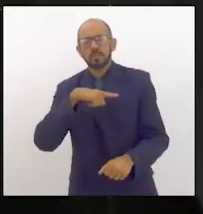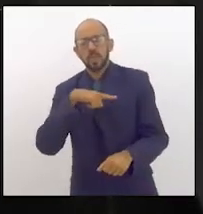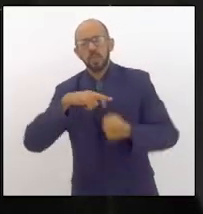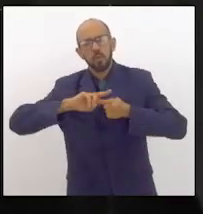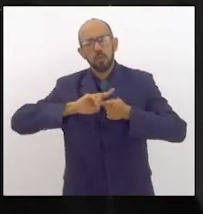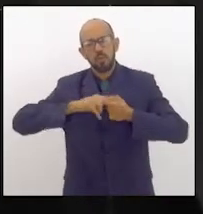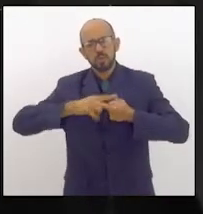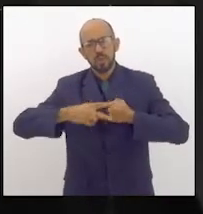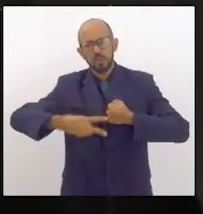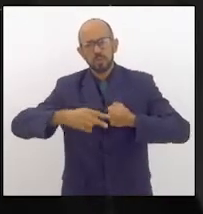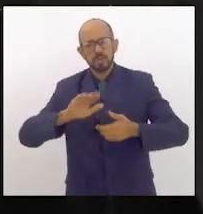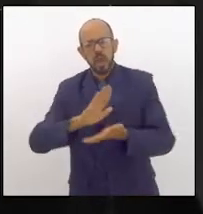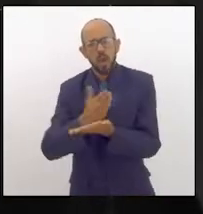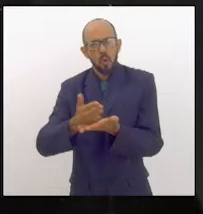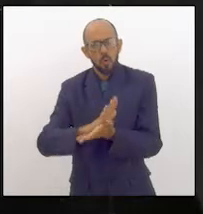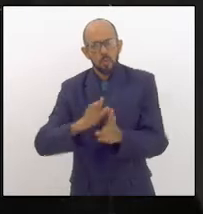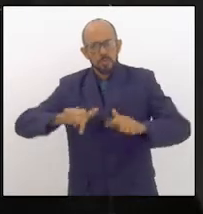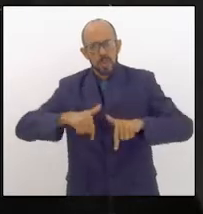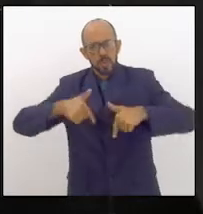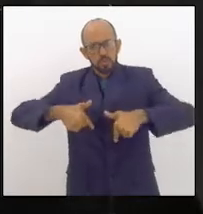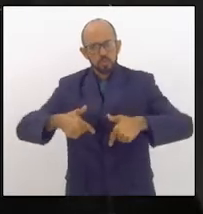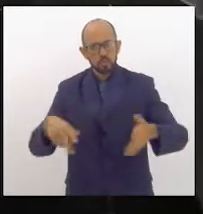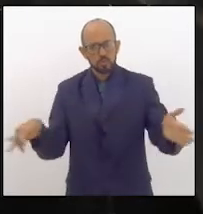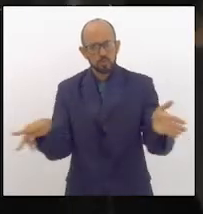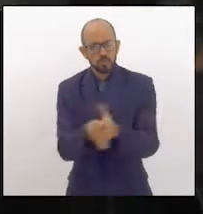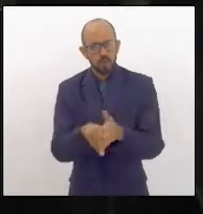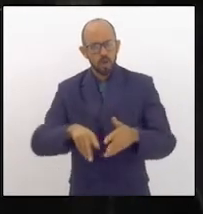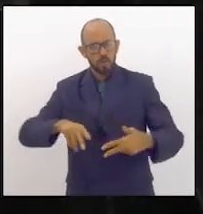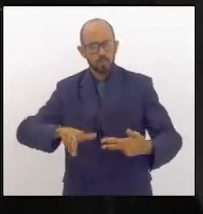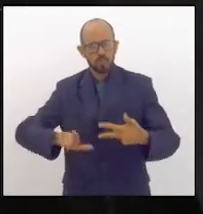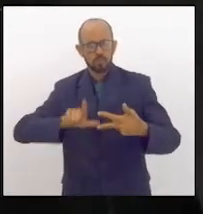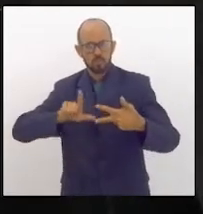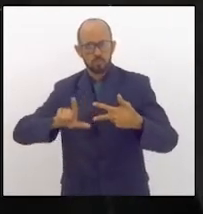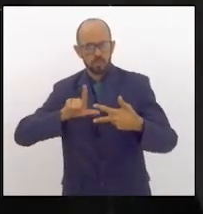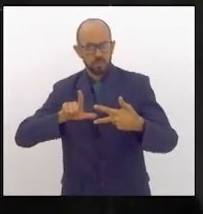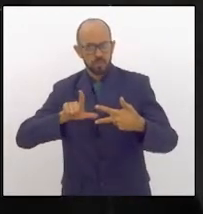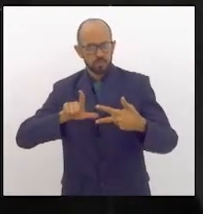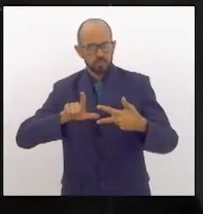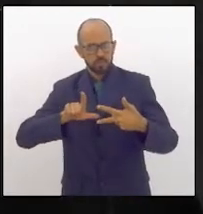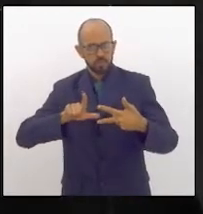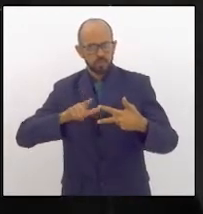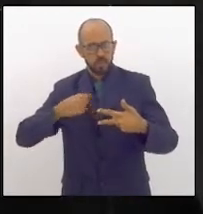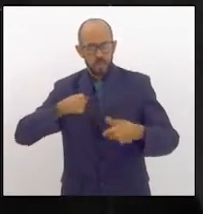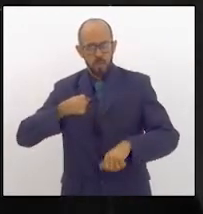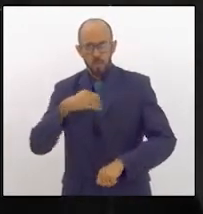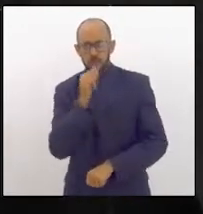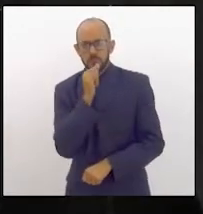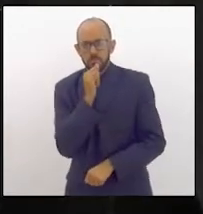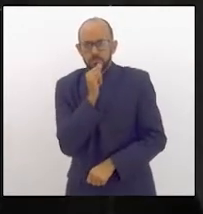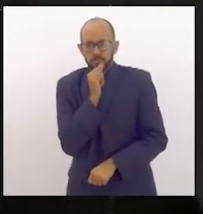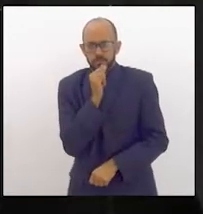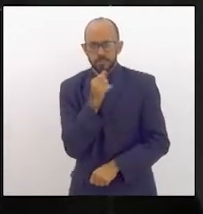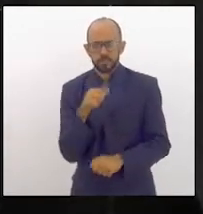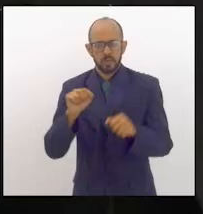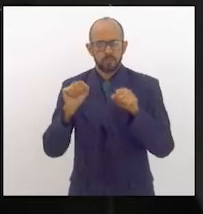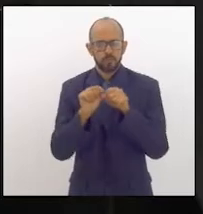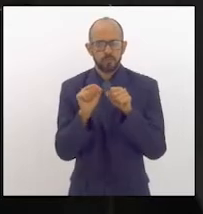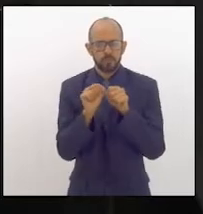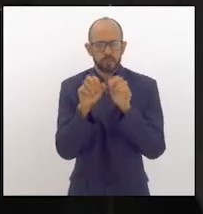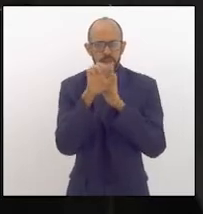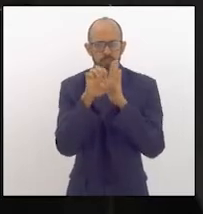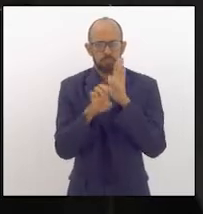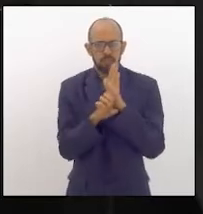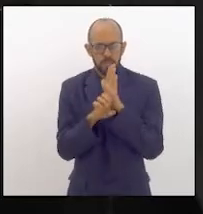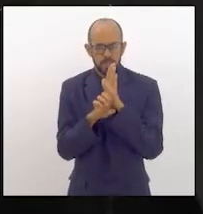como desdobramentos algumas iniciativas legislativas para a lei do relatório Eu por exemplo Pimentas